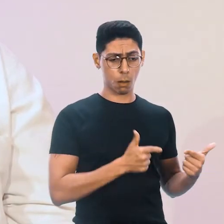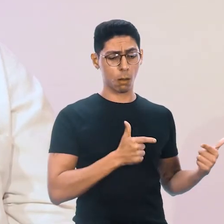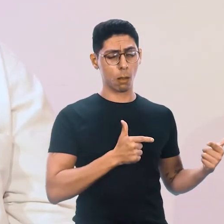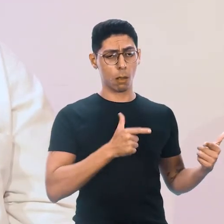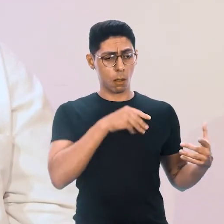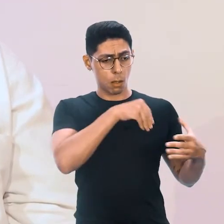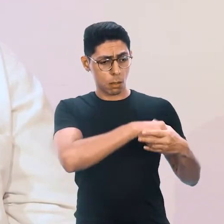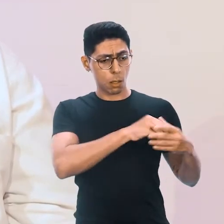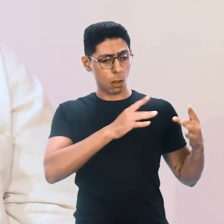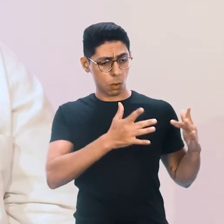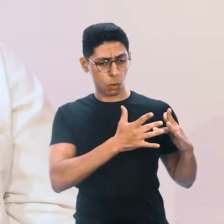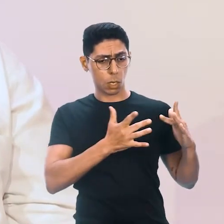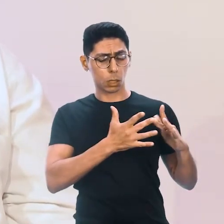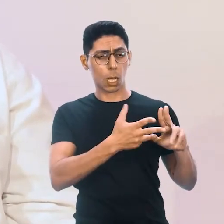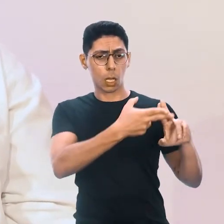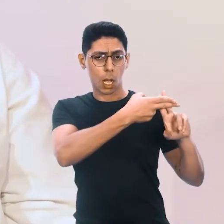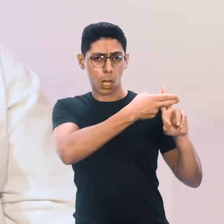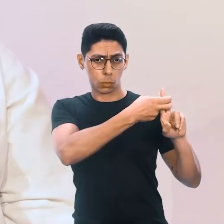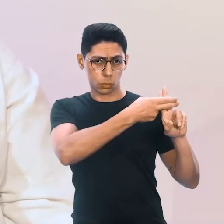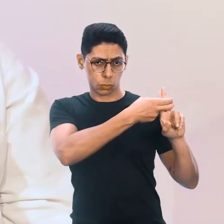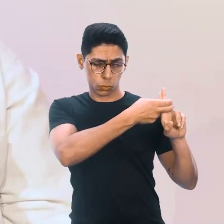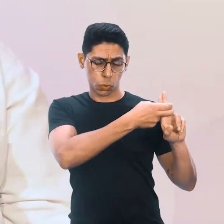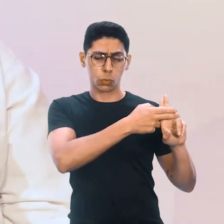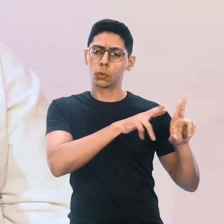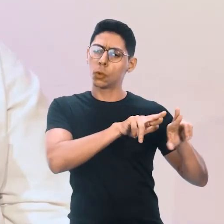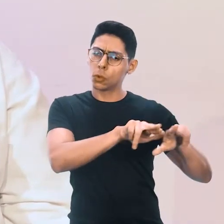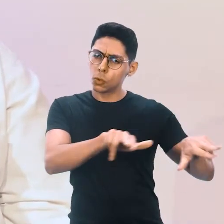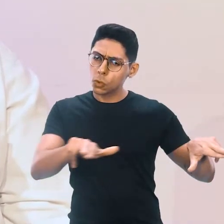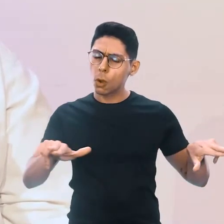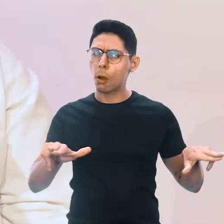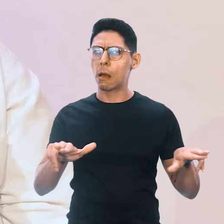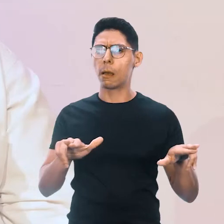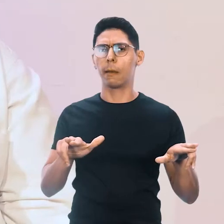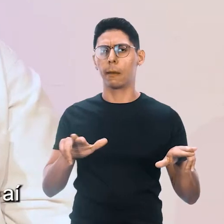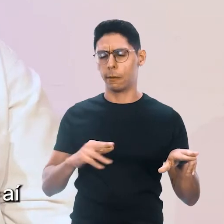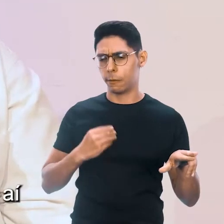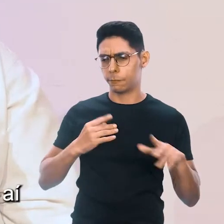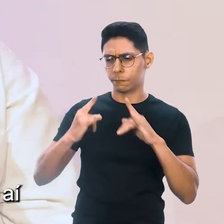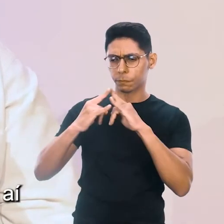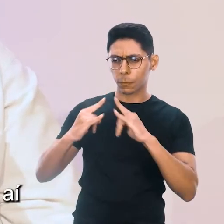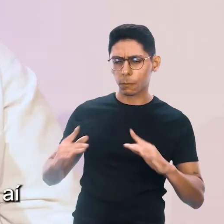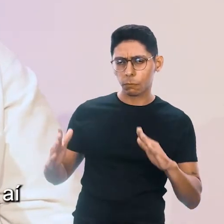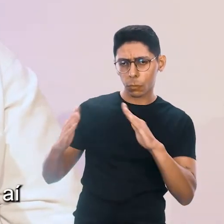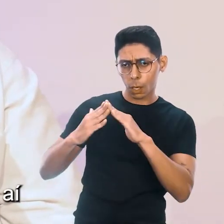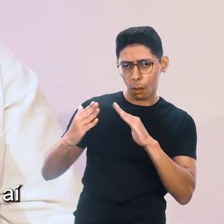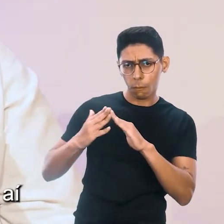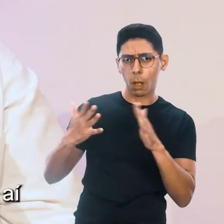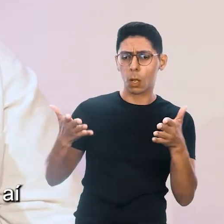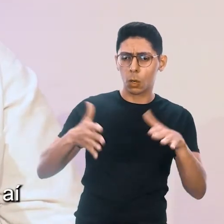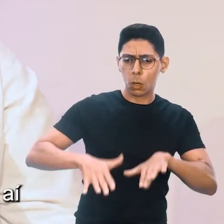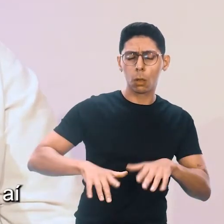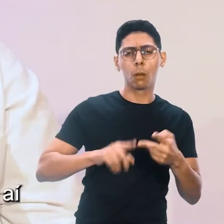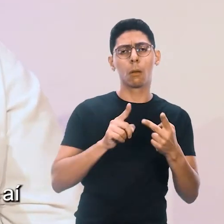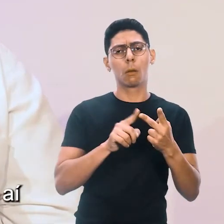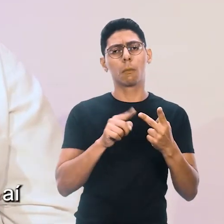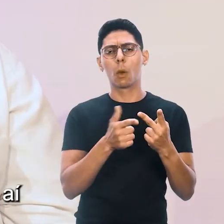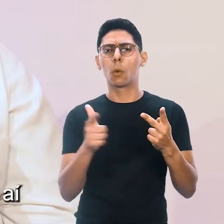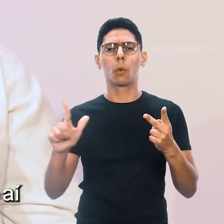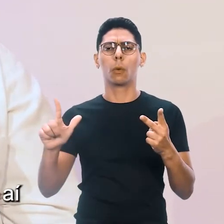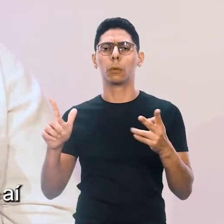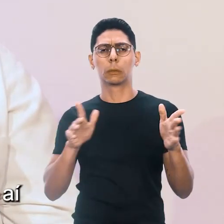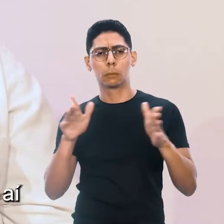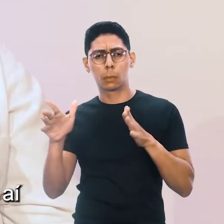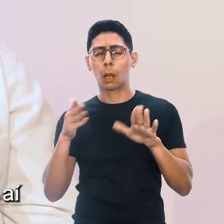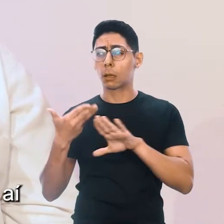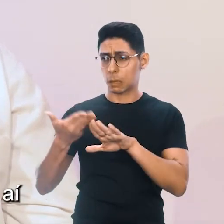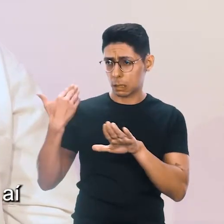SUS, né? E essas outras aí, residência inclusiva, o BB Acessibilidade até outro dia estava